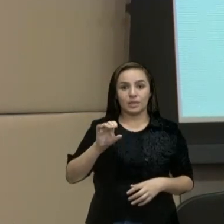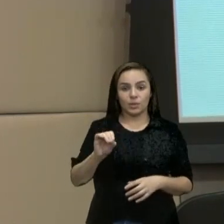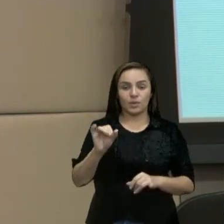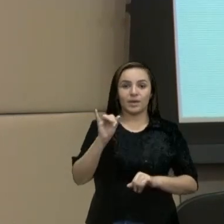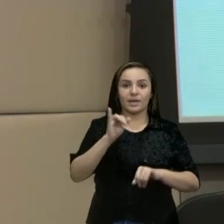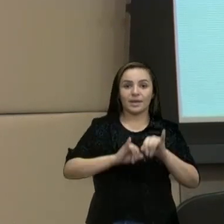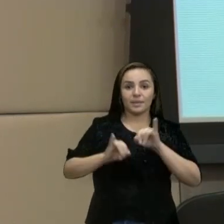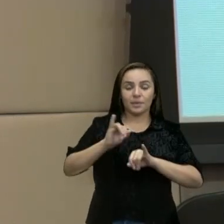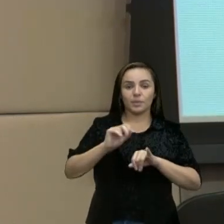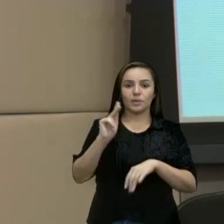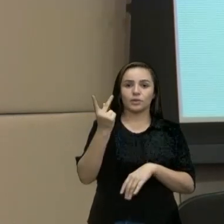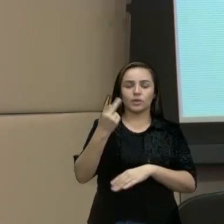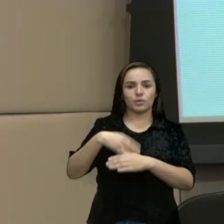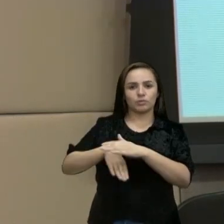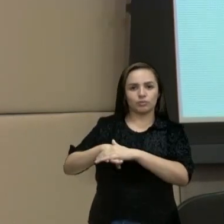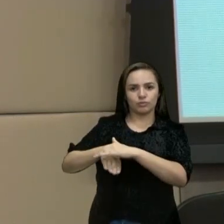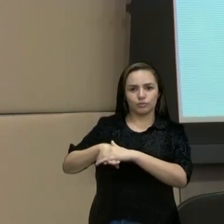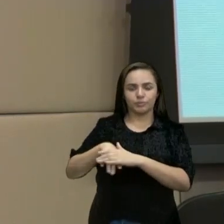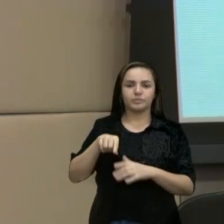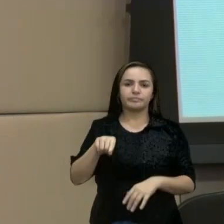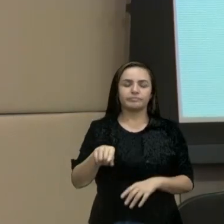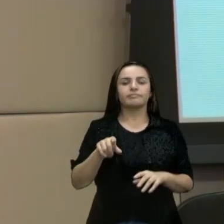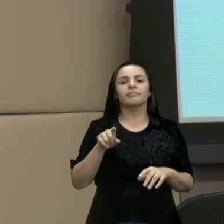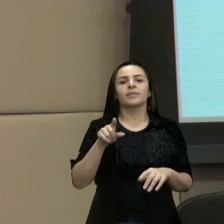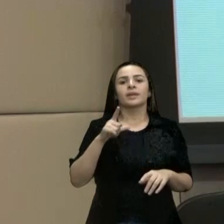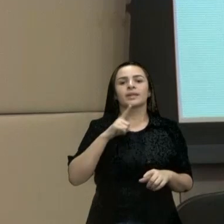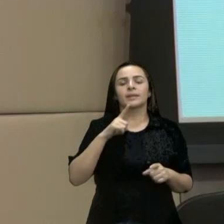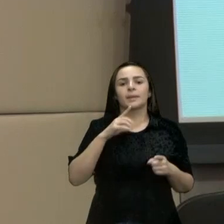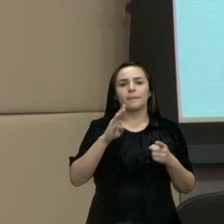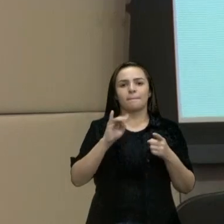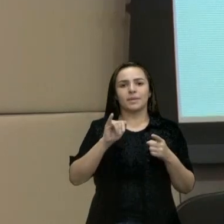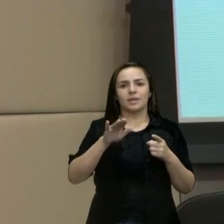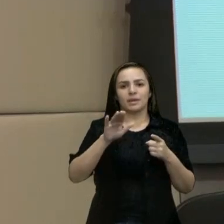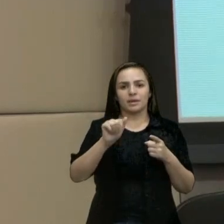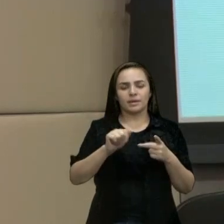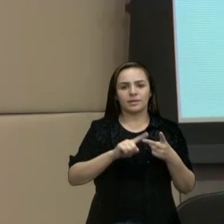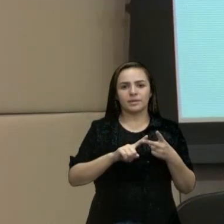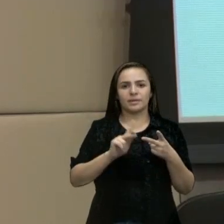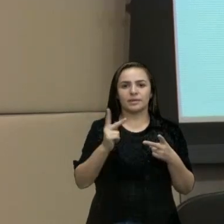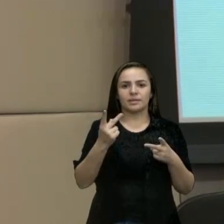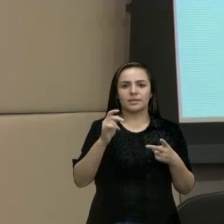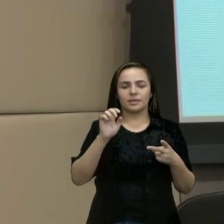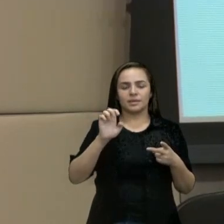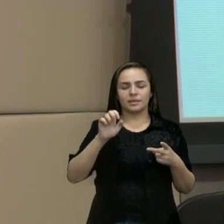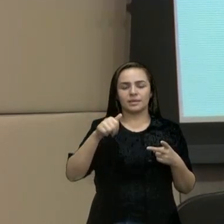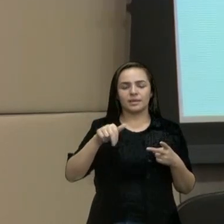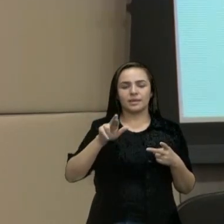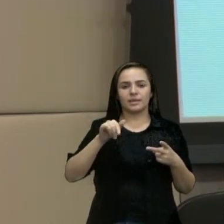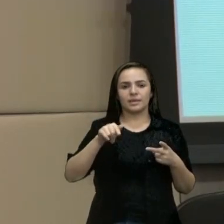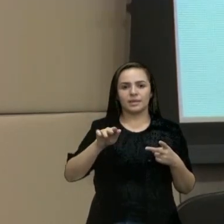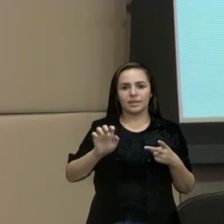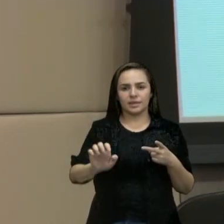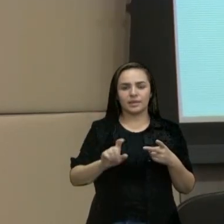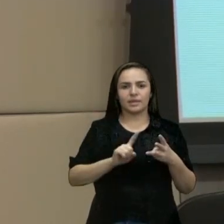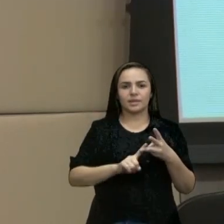do projeto foram Diana Azevedo, Bianca dos Santos, Henrique